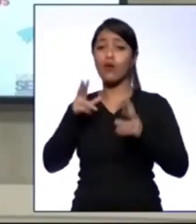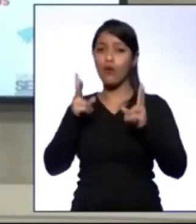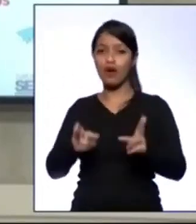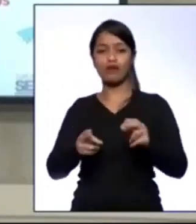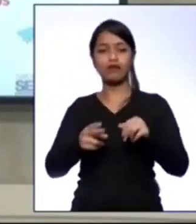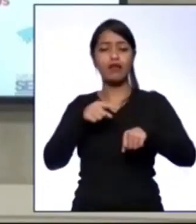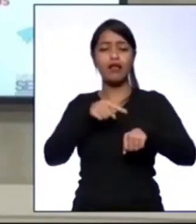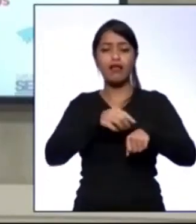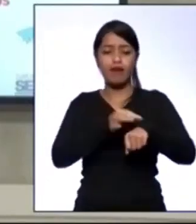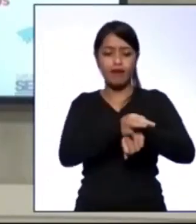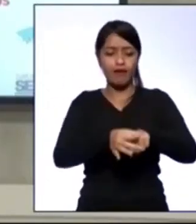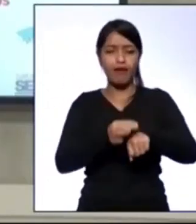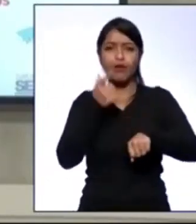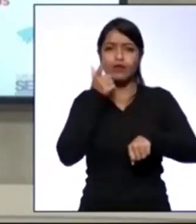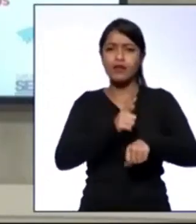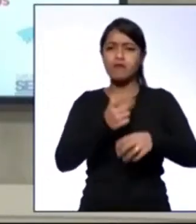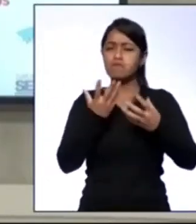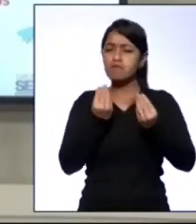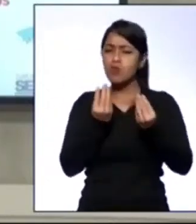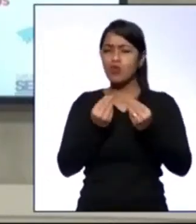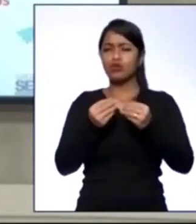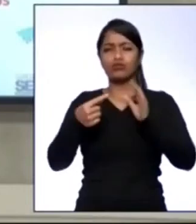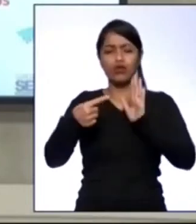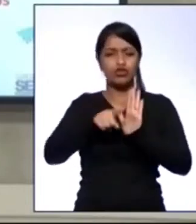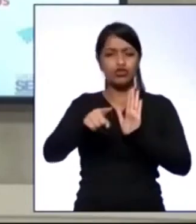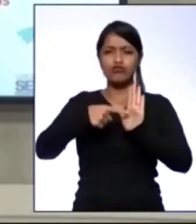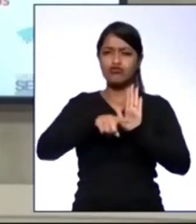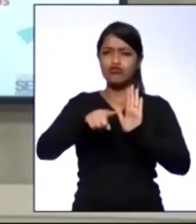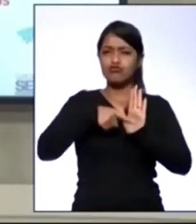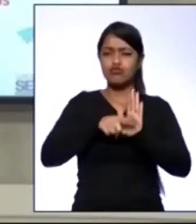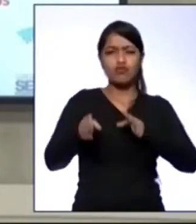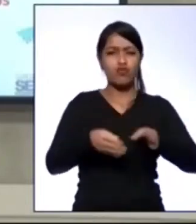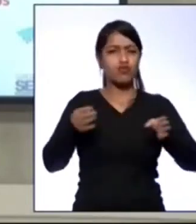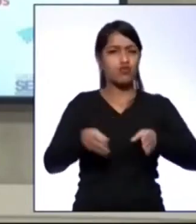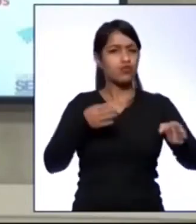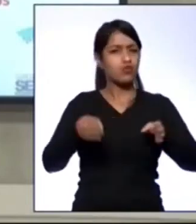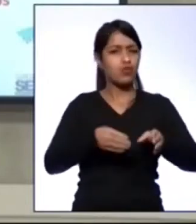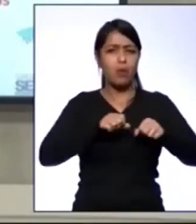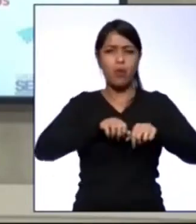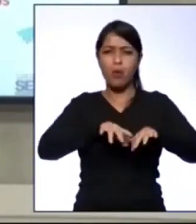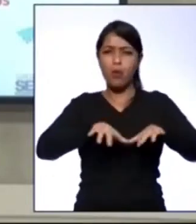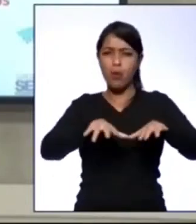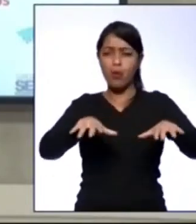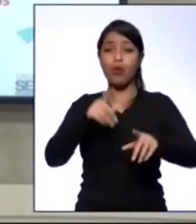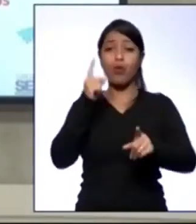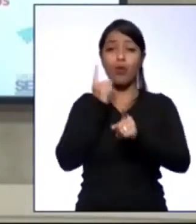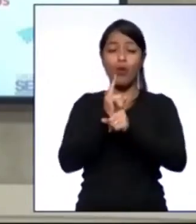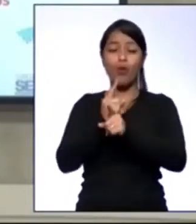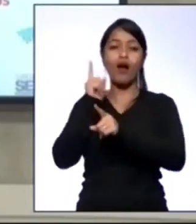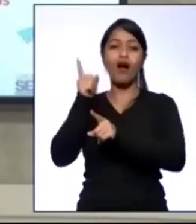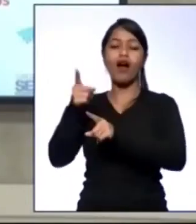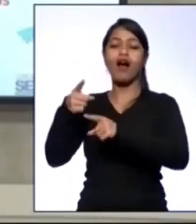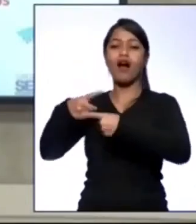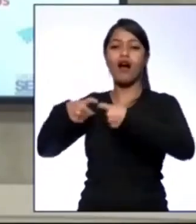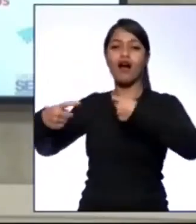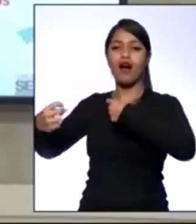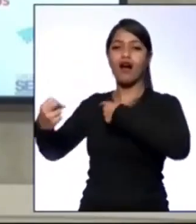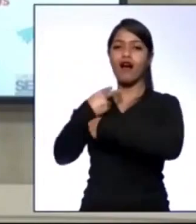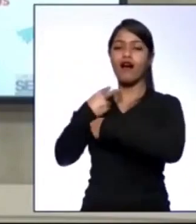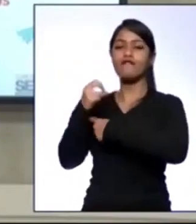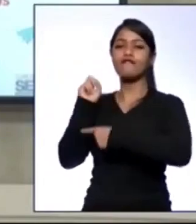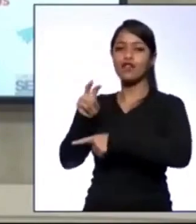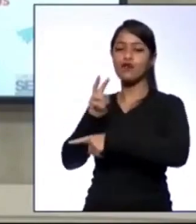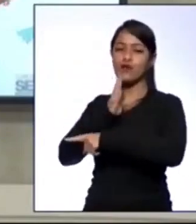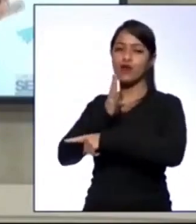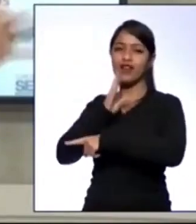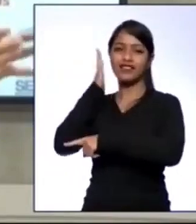anticorpos. E esses anticorpos, todos eles capazes de reconhecer o antígeno do vírus. Só que aqui, qual é a